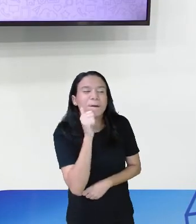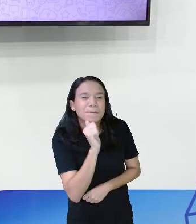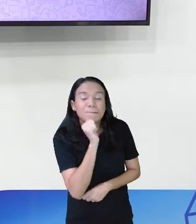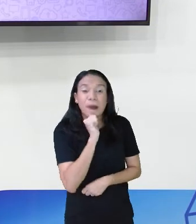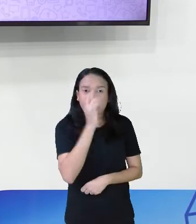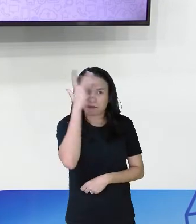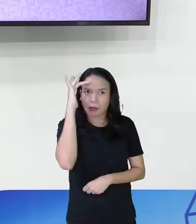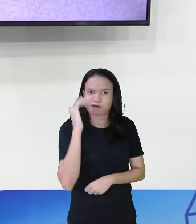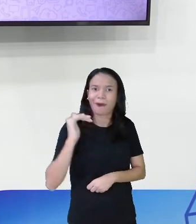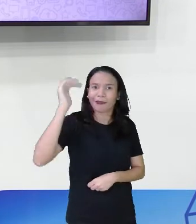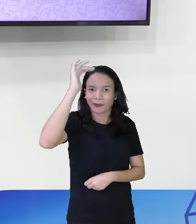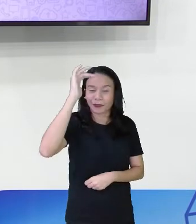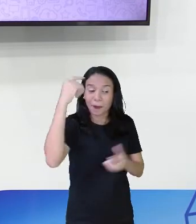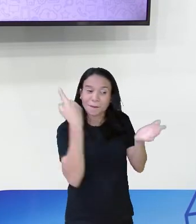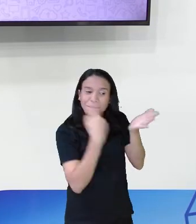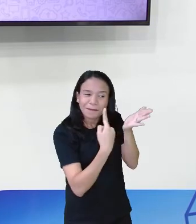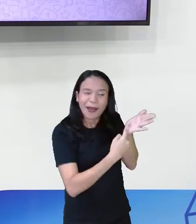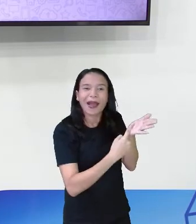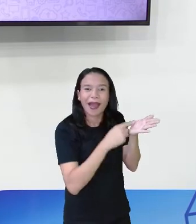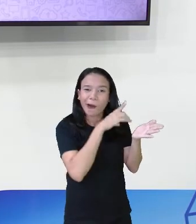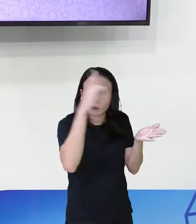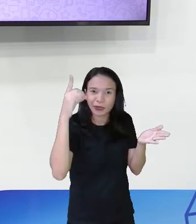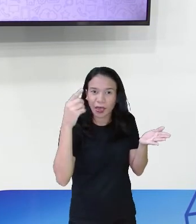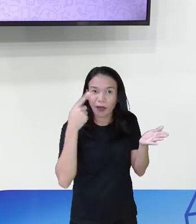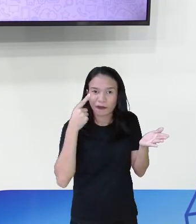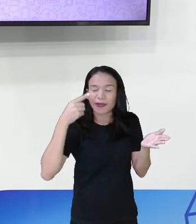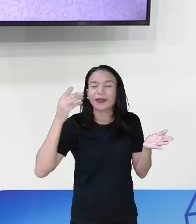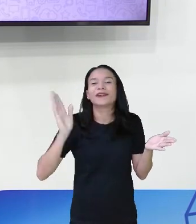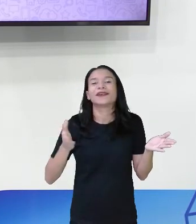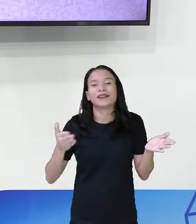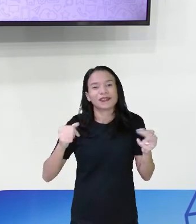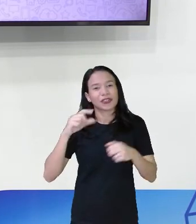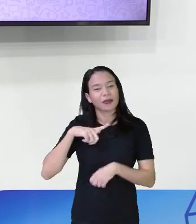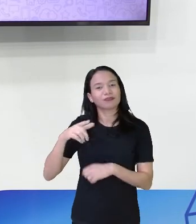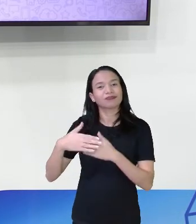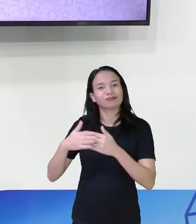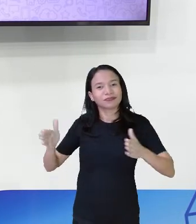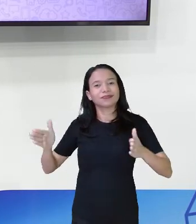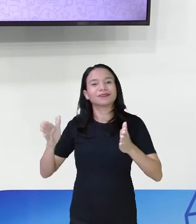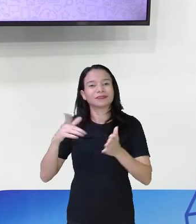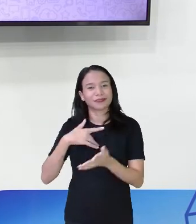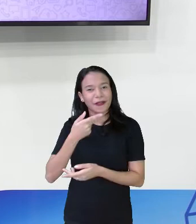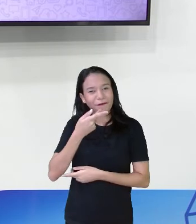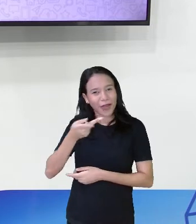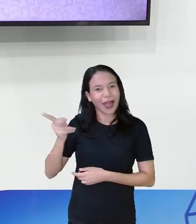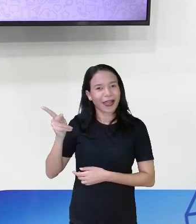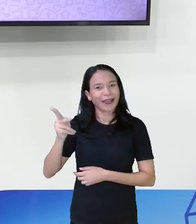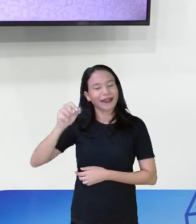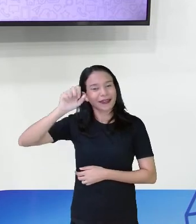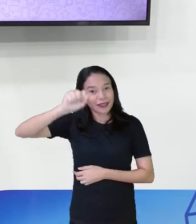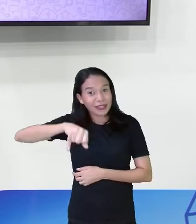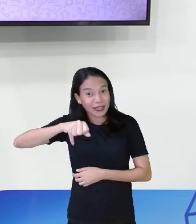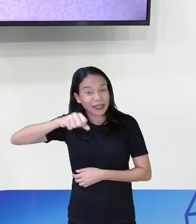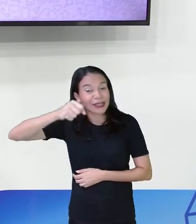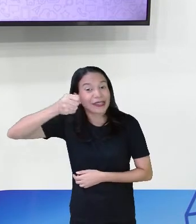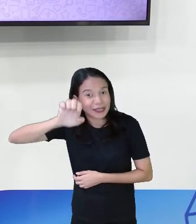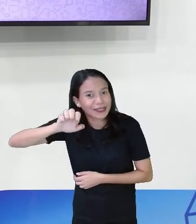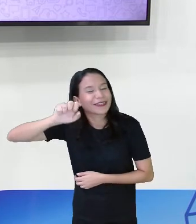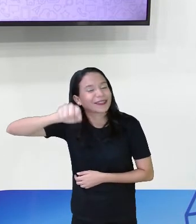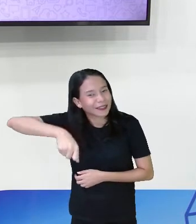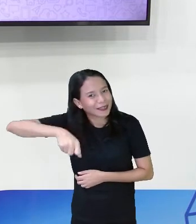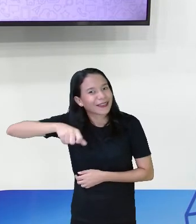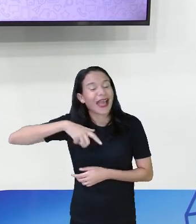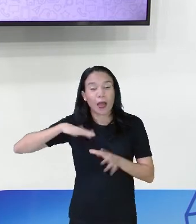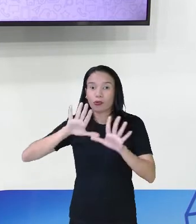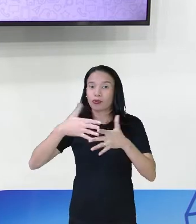o teu responsável. Marca um dia aí, vê se já está aberto. Eu nem sei dizer se já está aberta a visitação novamente. Mas se tiver, tá, né? Pronto, minha